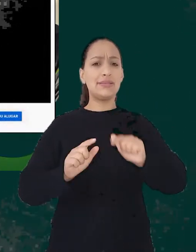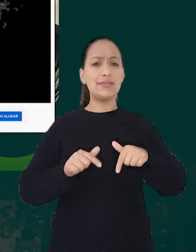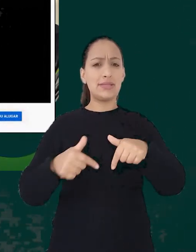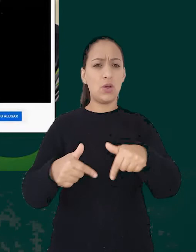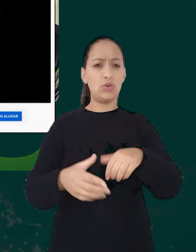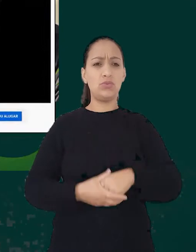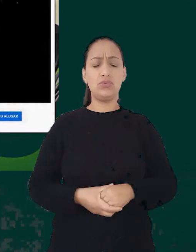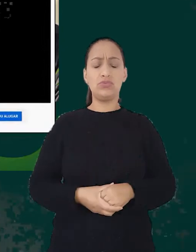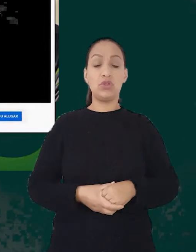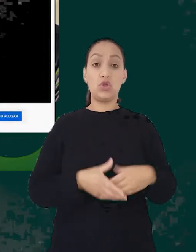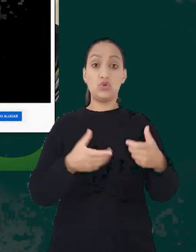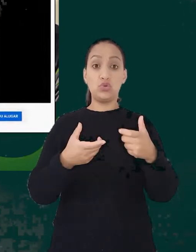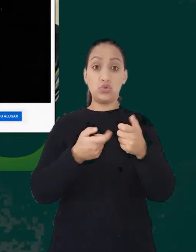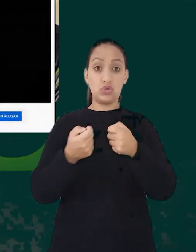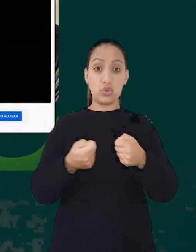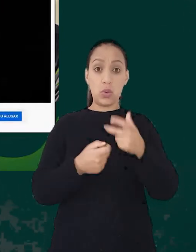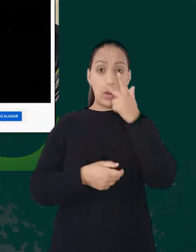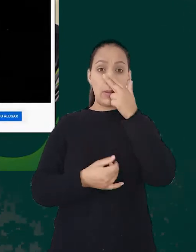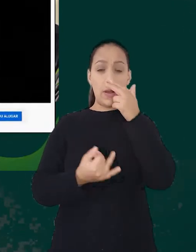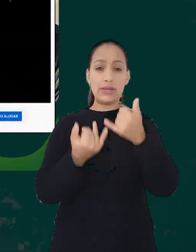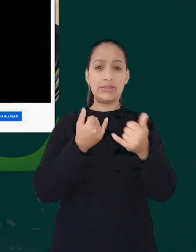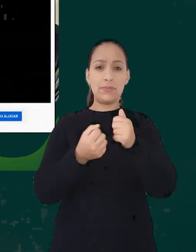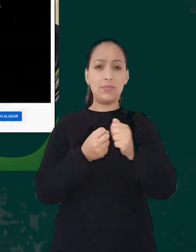acontecendo como se fosse num holograma.